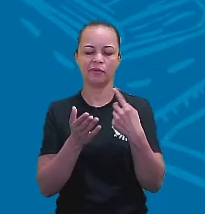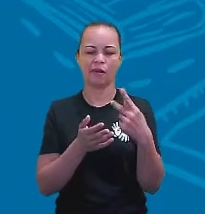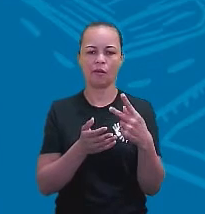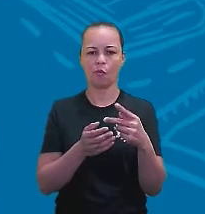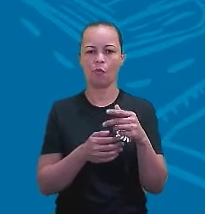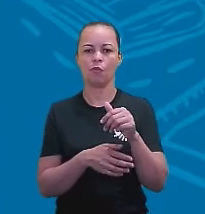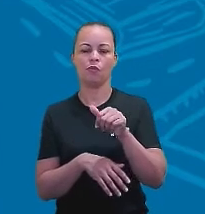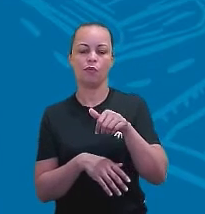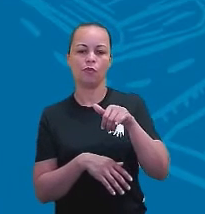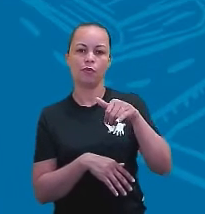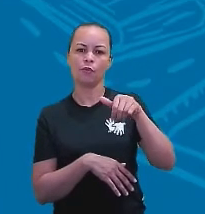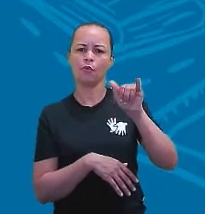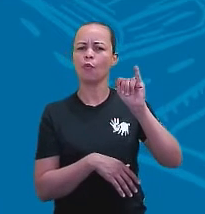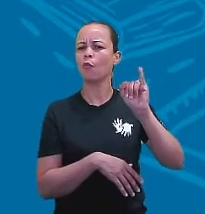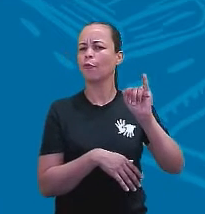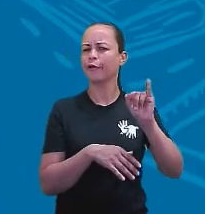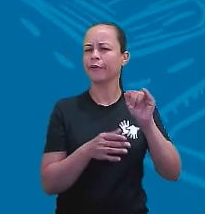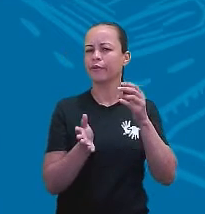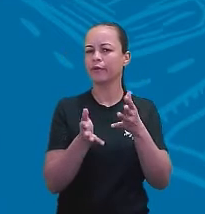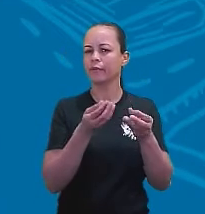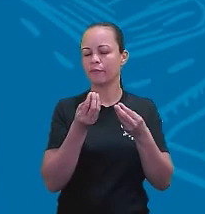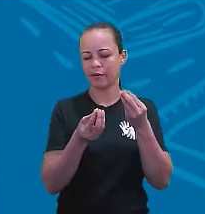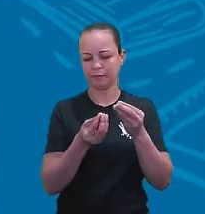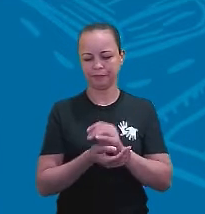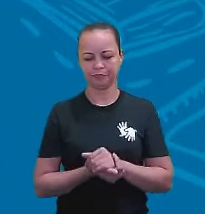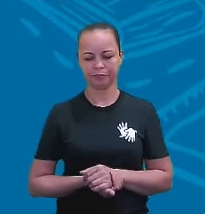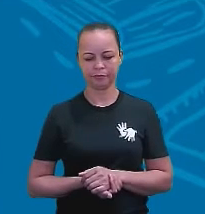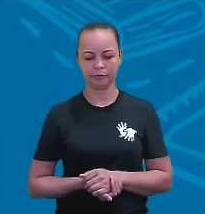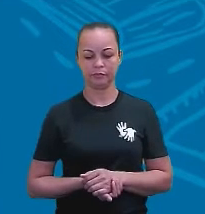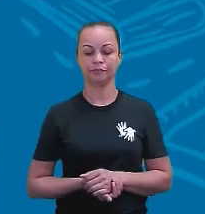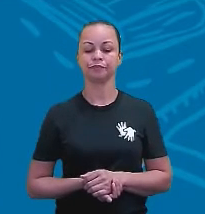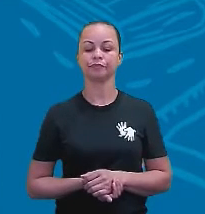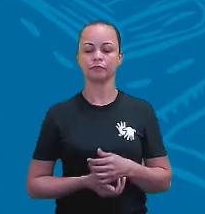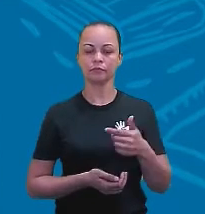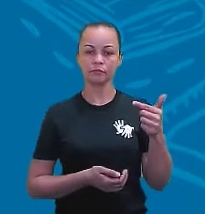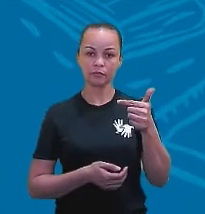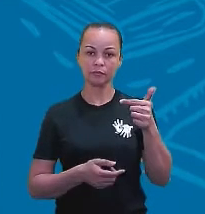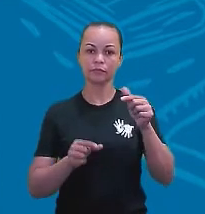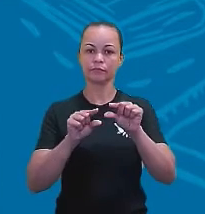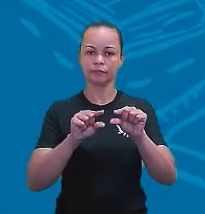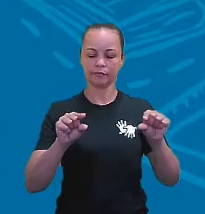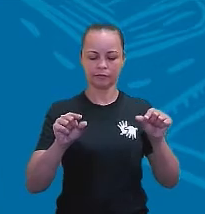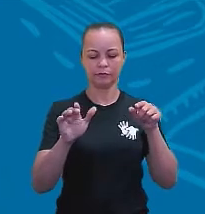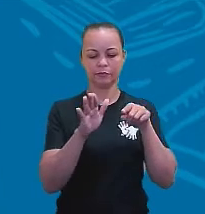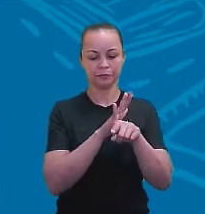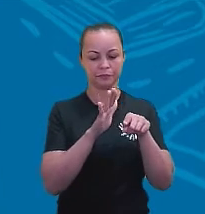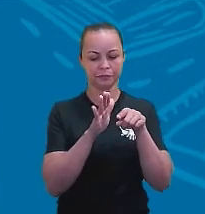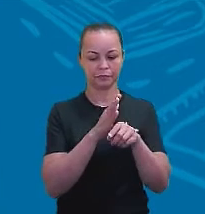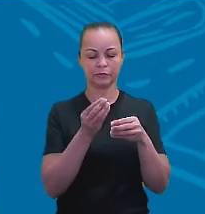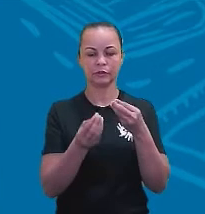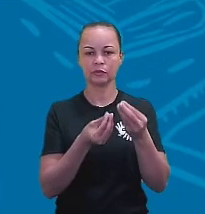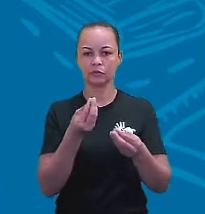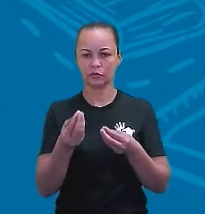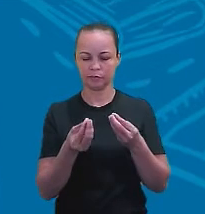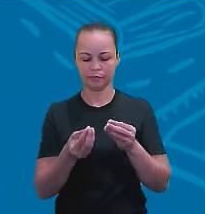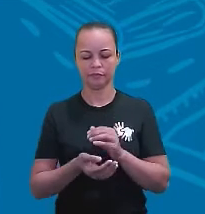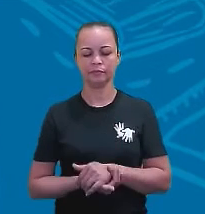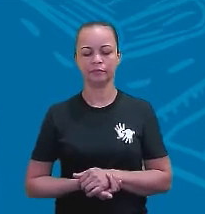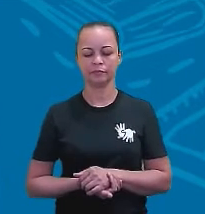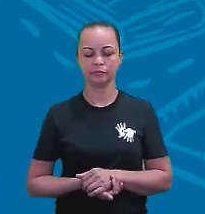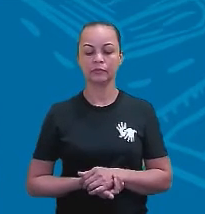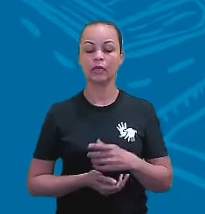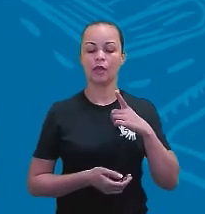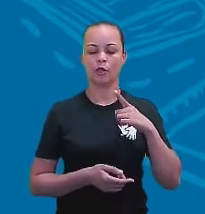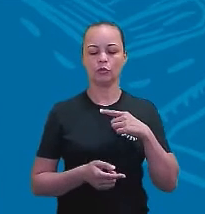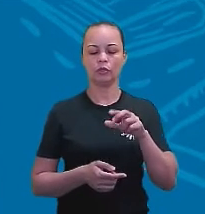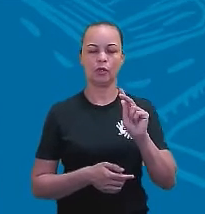segunda frase, eu já tenho aí uma pergunta. Então, olha aí a perguntinha como é que ficou. Eu tenho